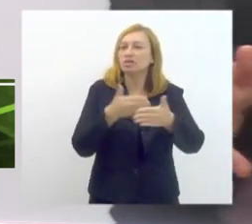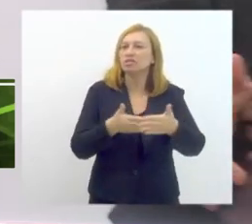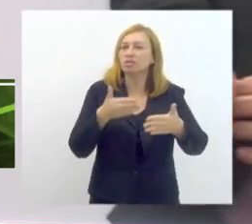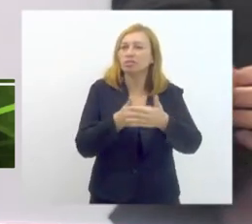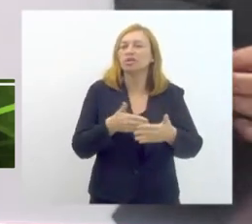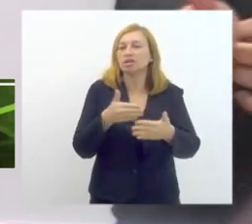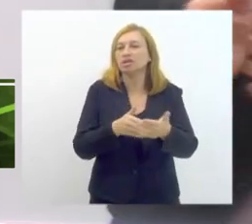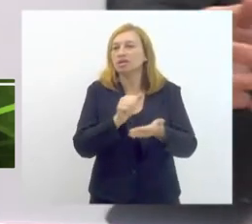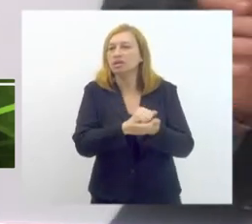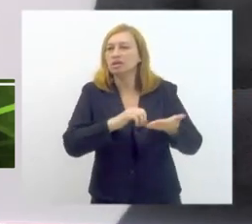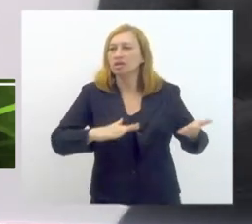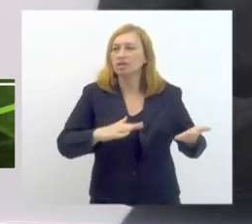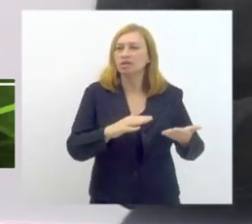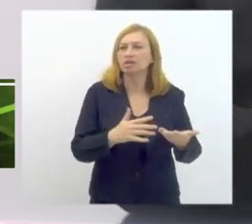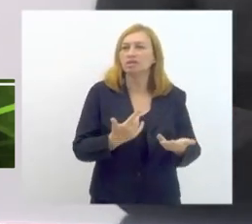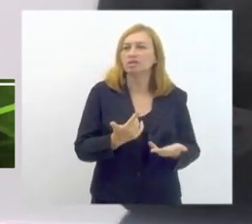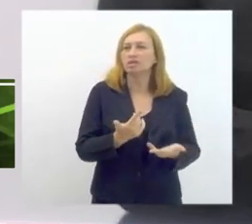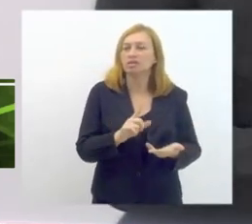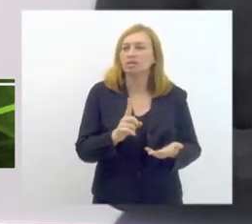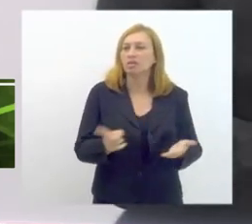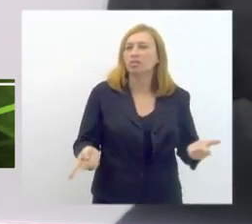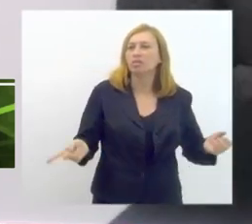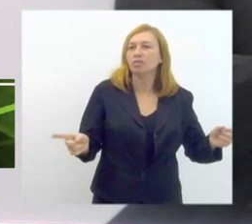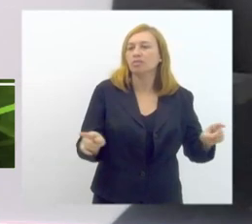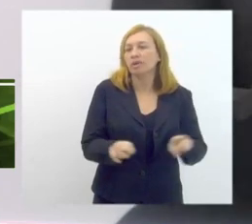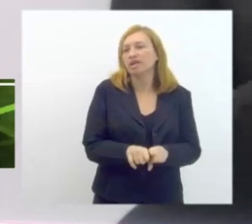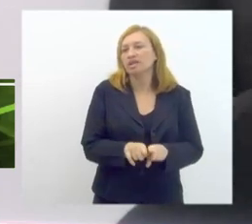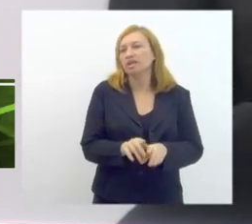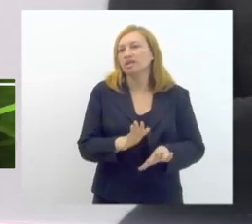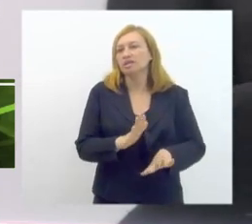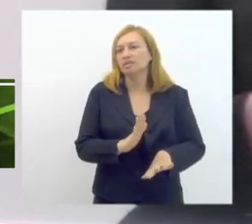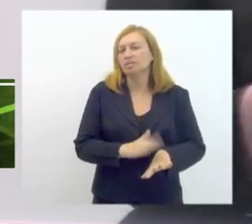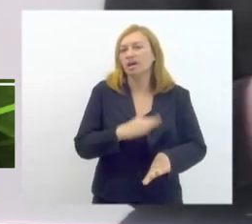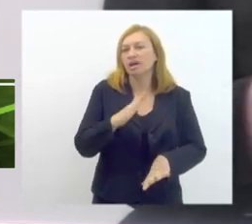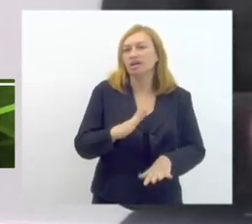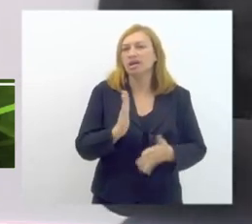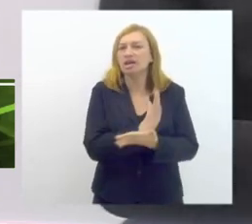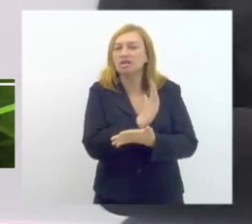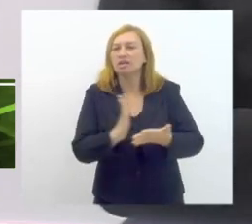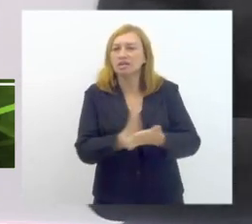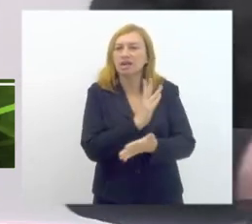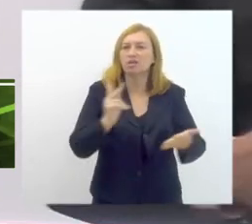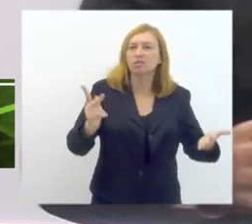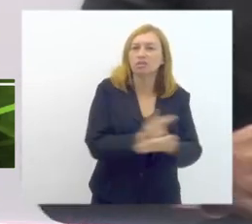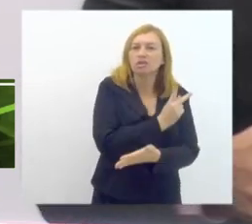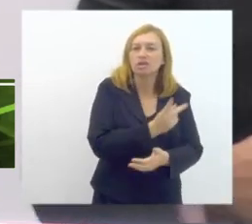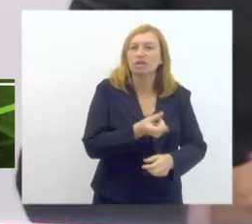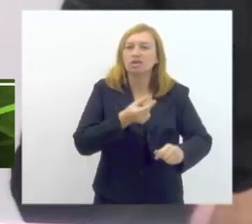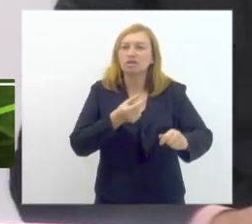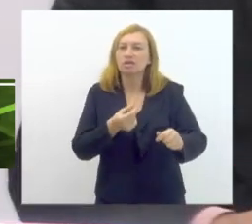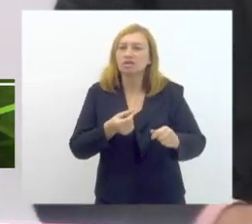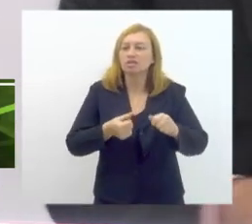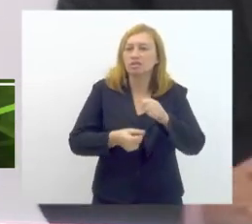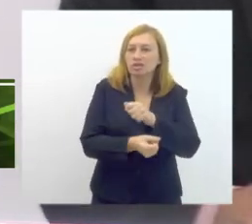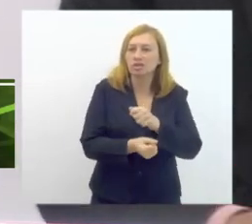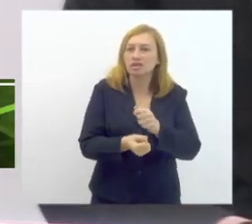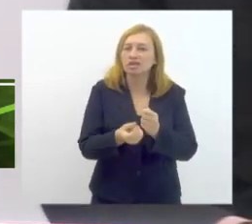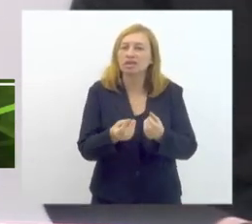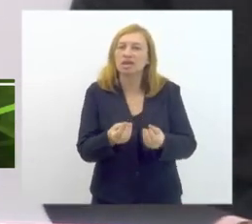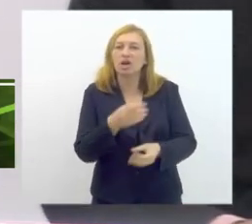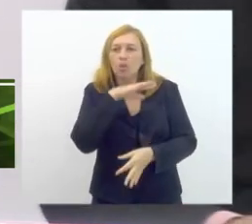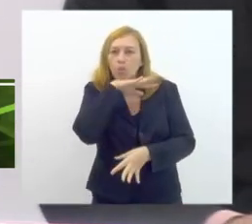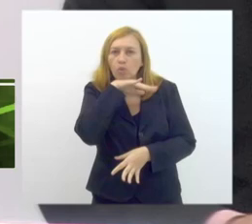suas atividades, isso não cabe mais. E muitas vezes isso acontecia porque o financiamento era precário,